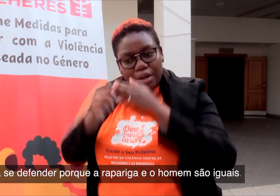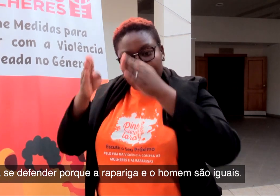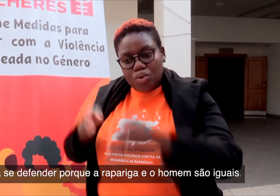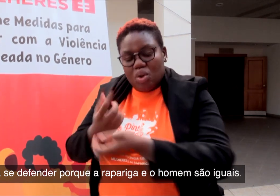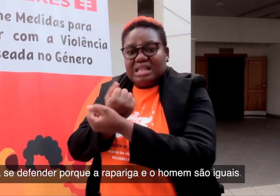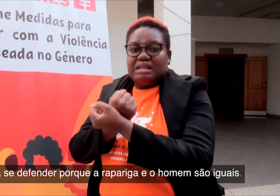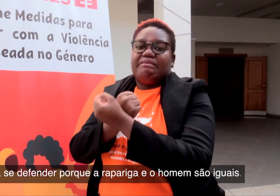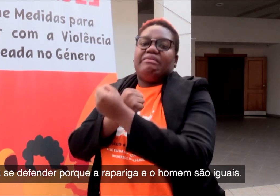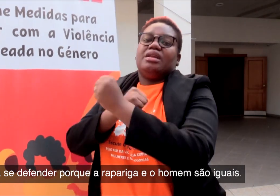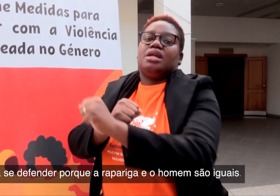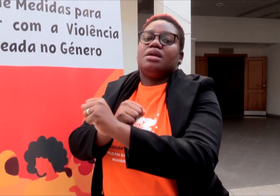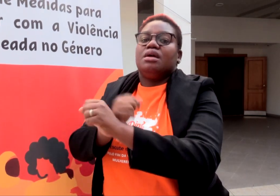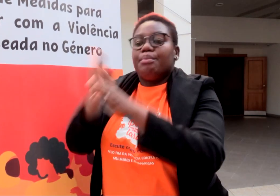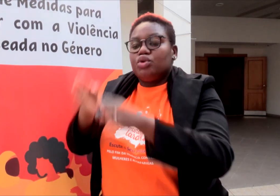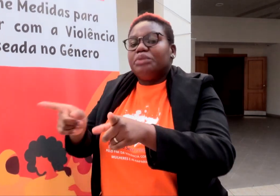homem são iguais.